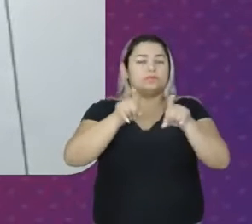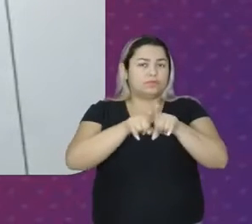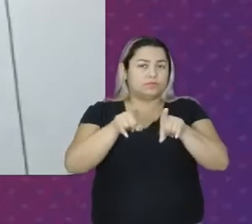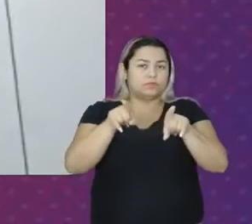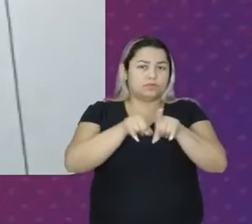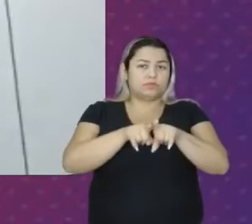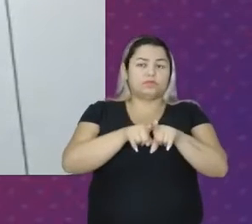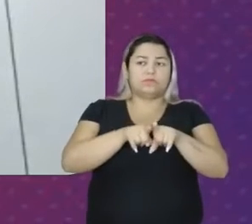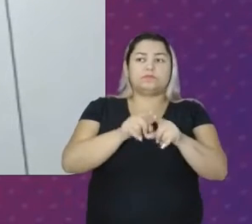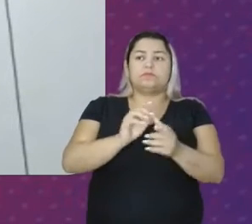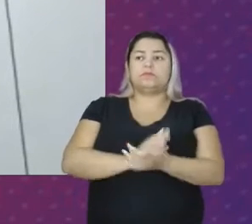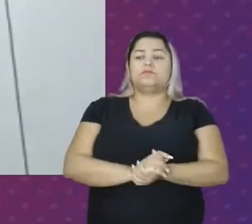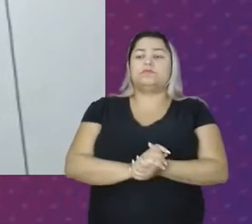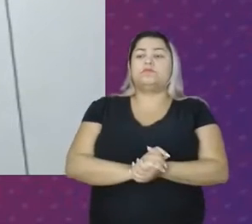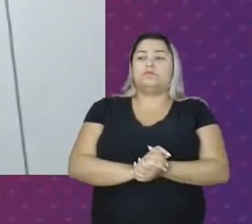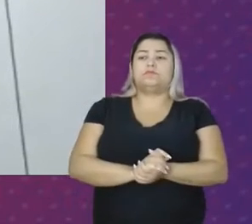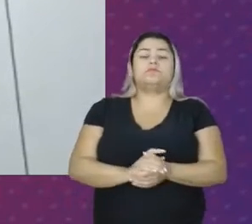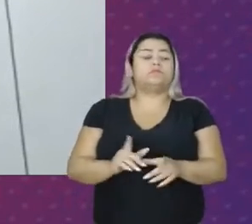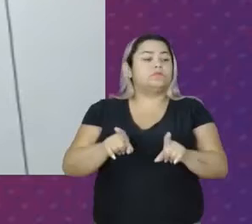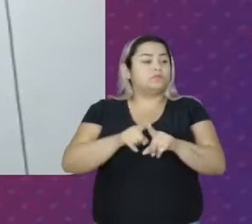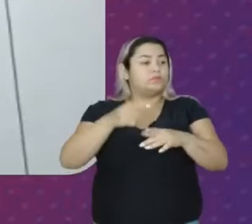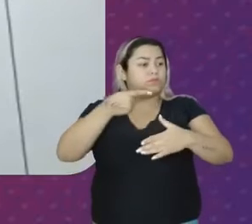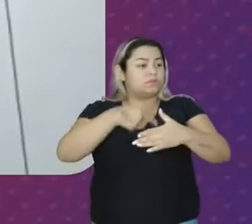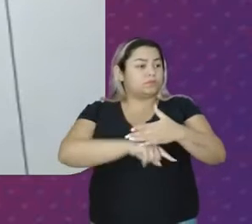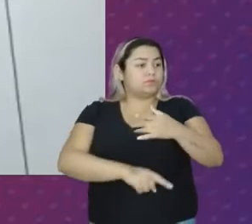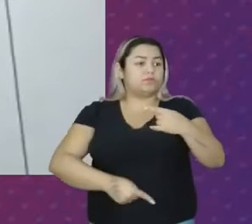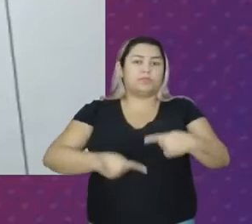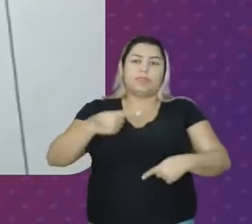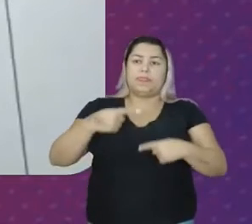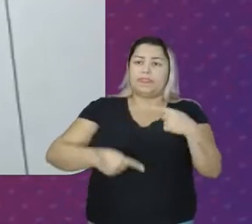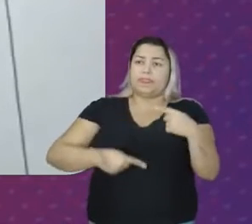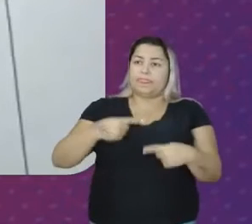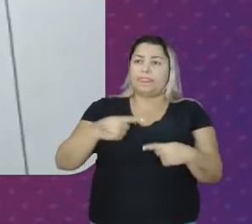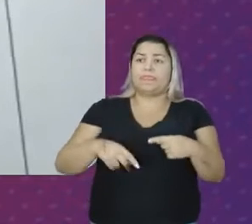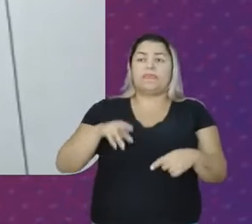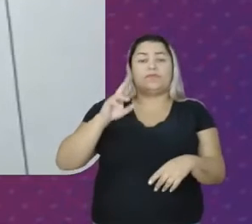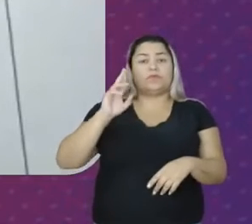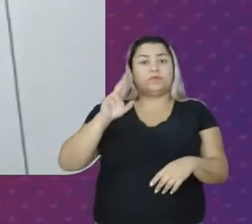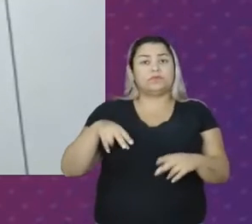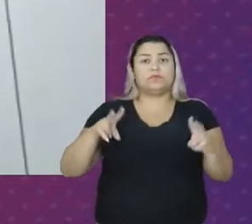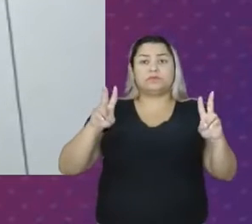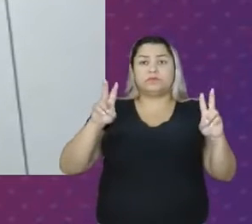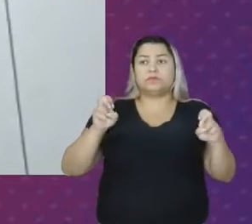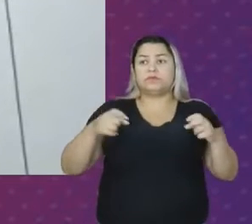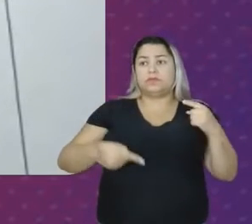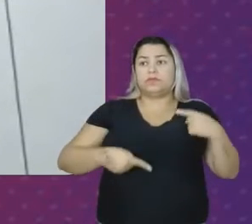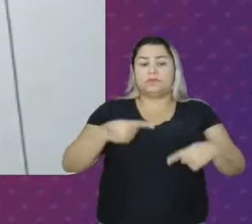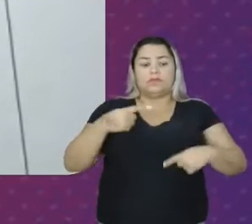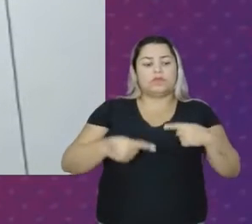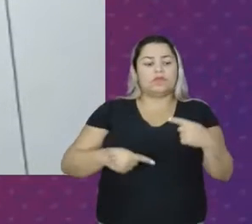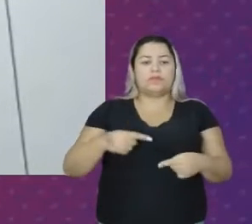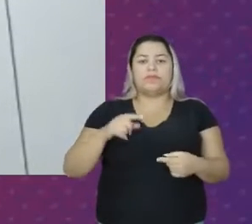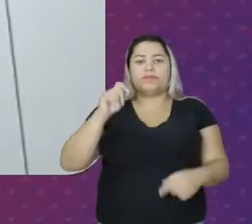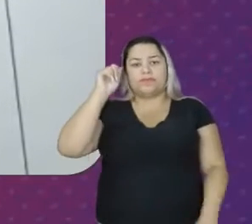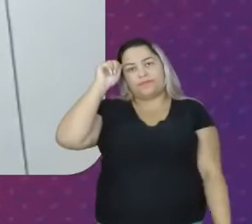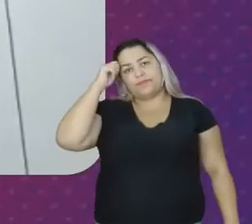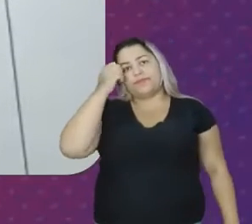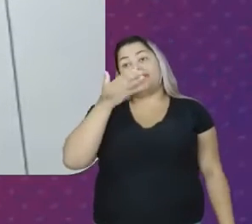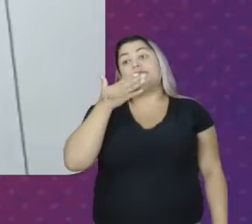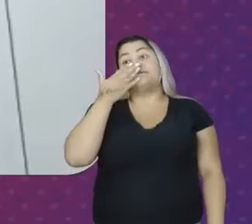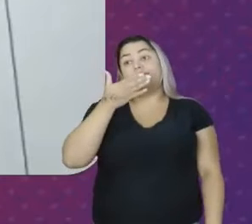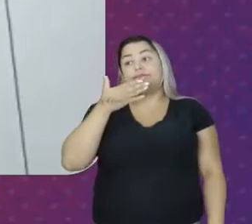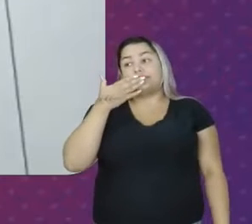contribuições, e foi um momento de profundo debate, de profunda reflexão sobre a violência política de gênero, raça e